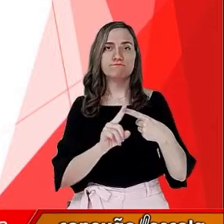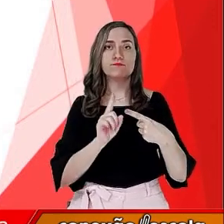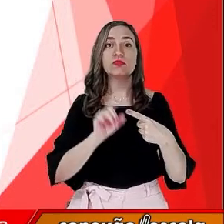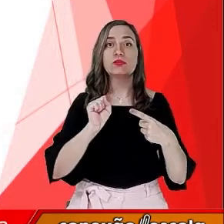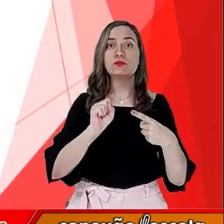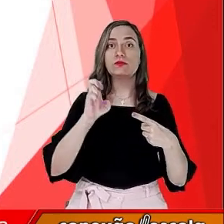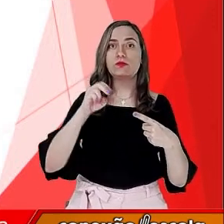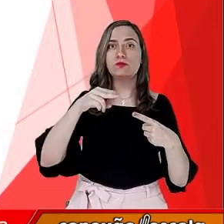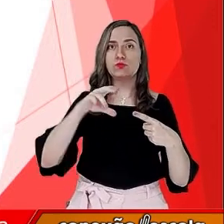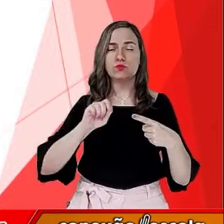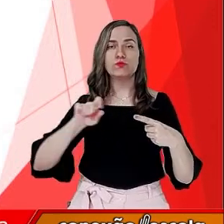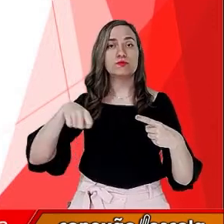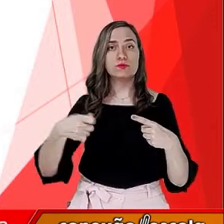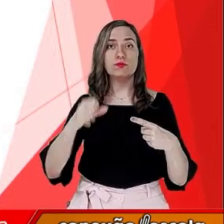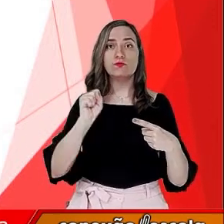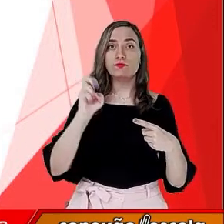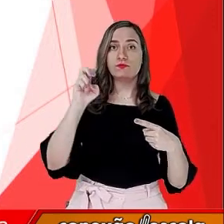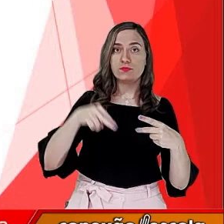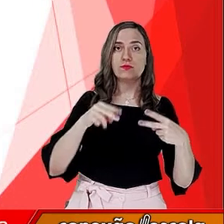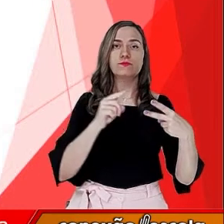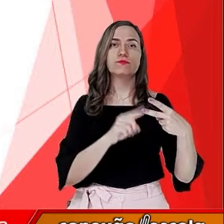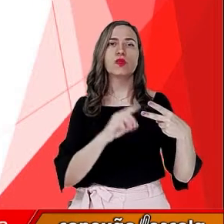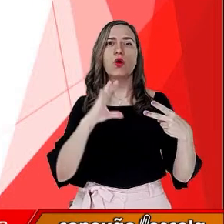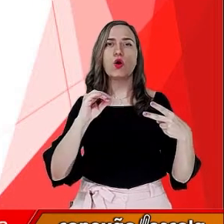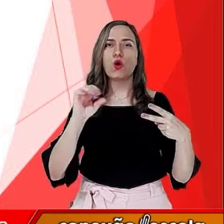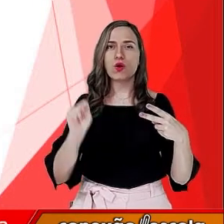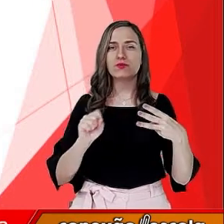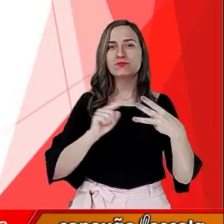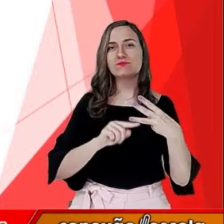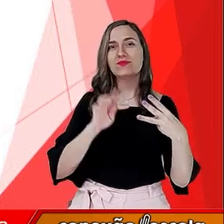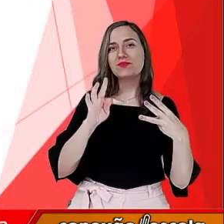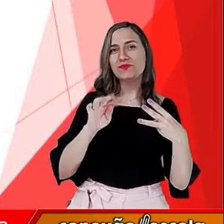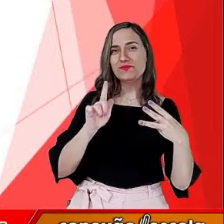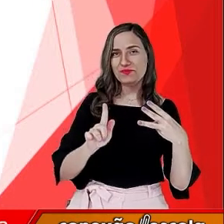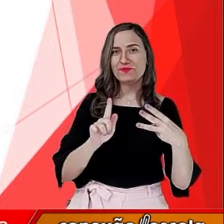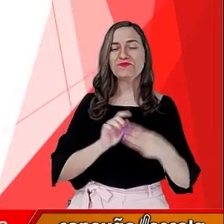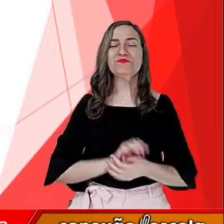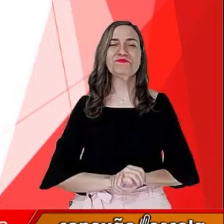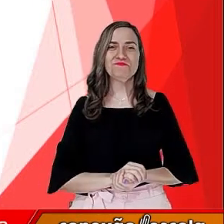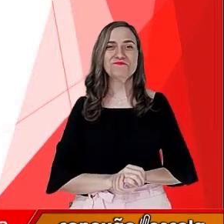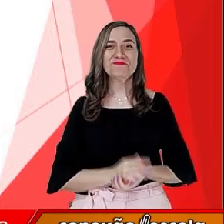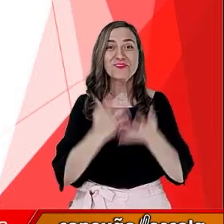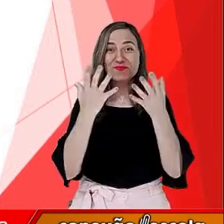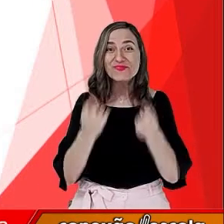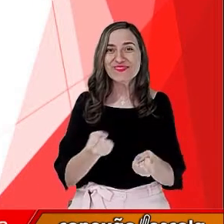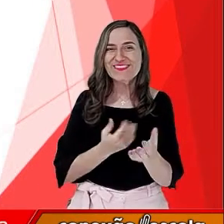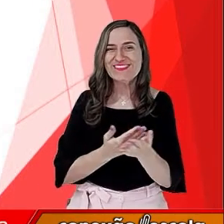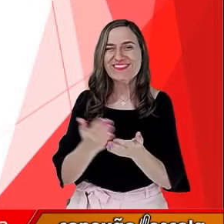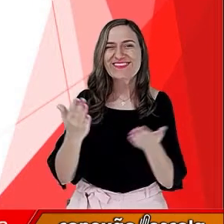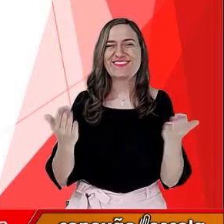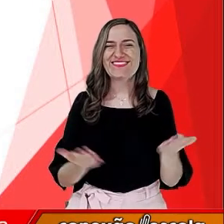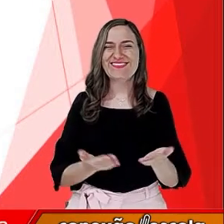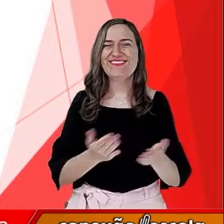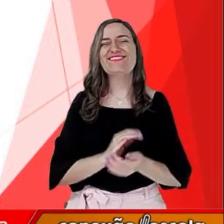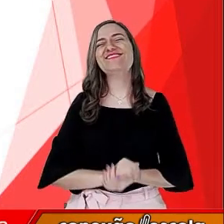seno, razão cosseno e razão tangente. Então, vamos